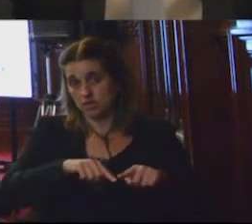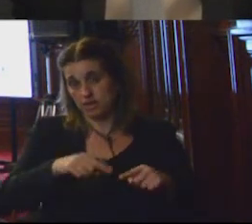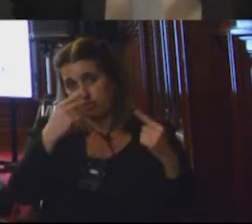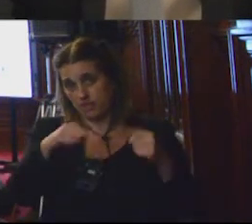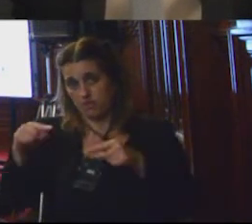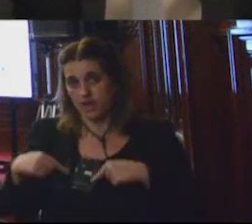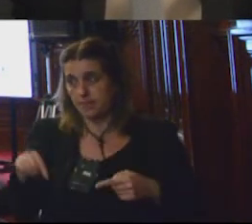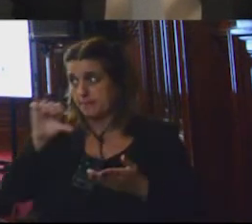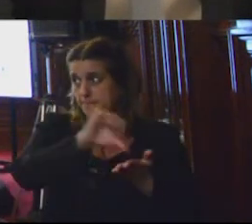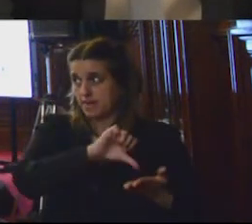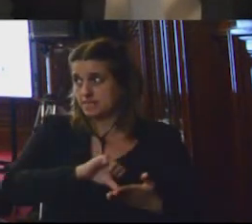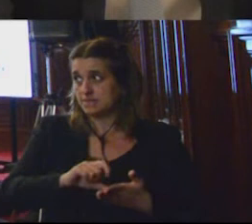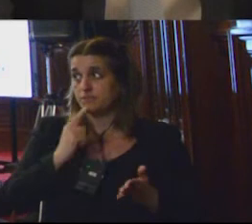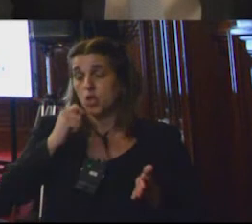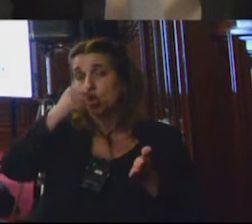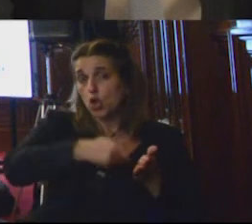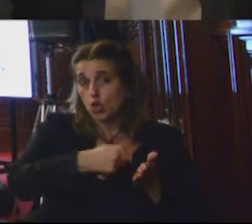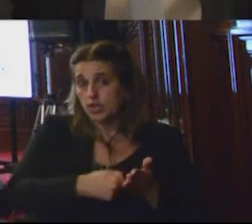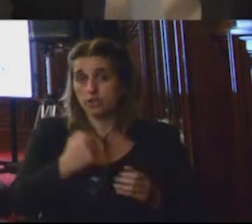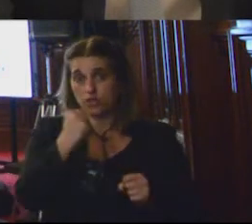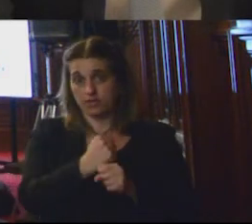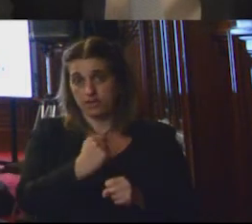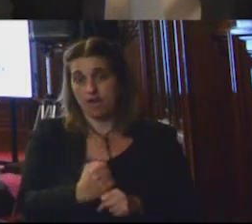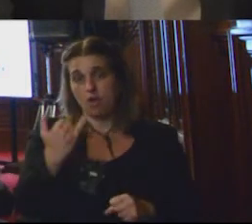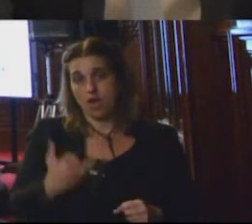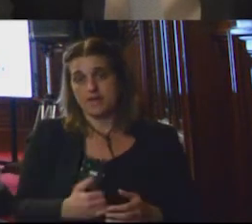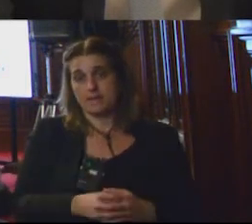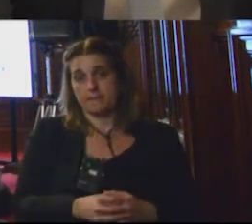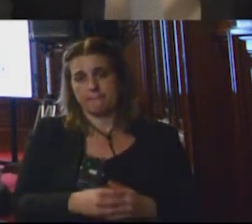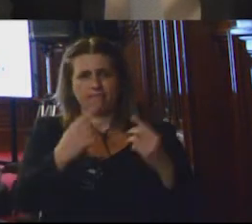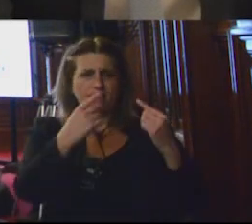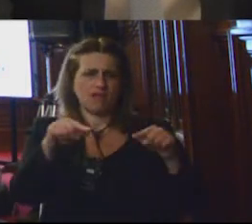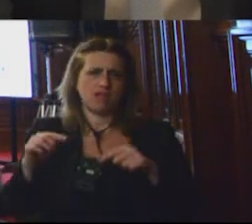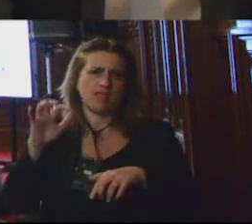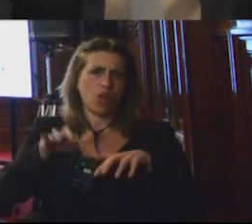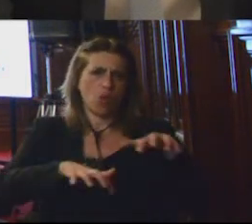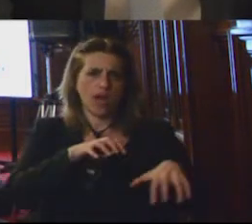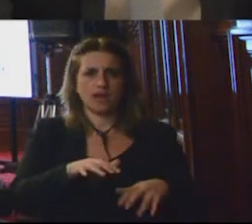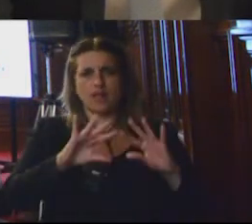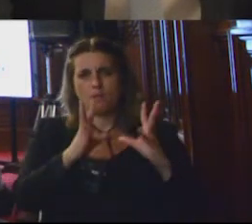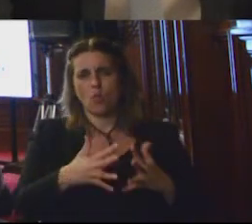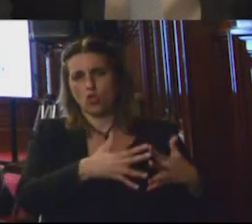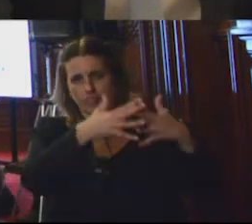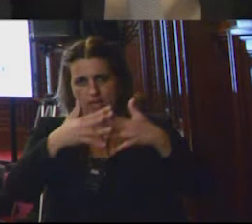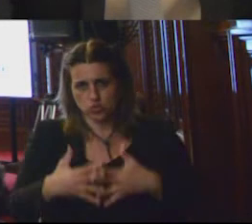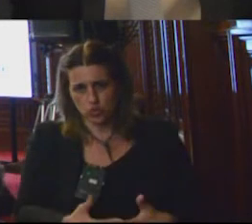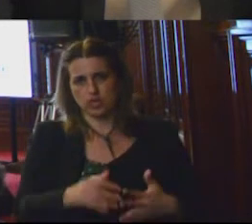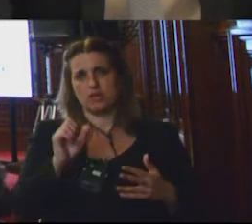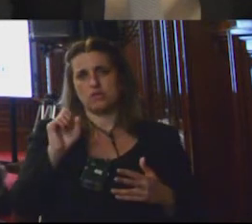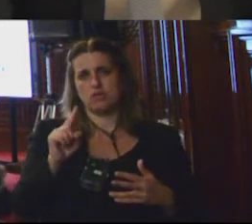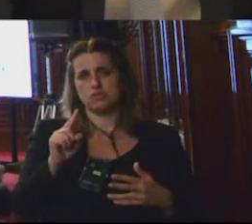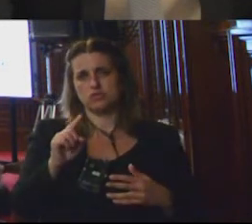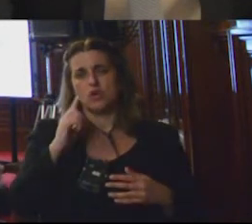de trabalho intermitente existe em vários países do mundo há vários anos: Estados Unidos, Reino Unido, Portugal, Itália e